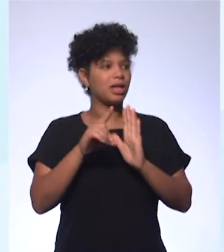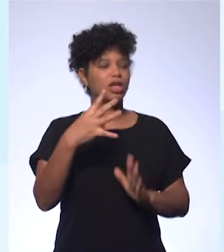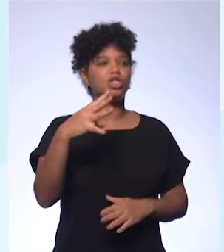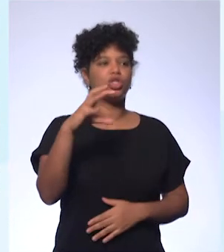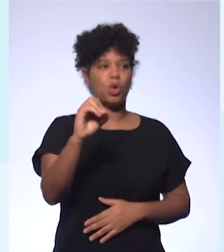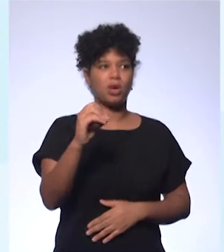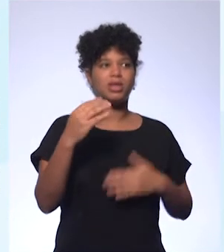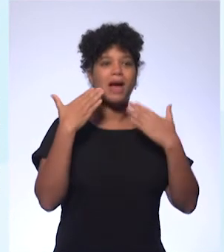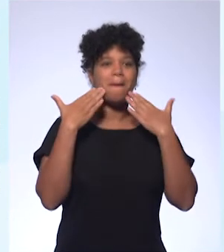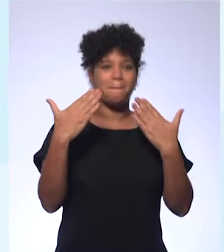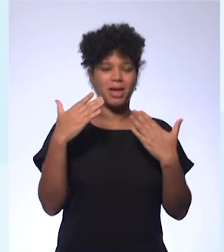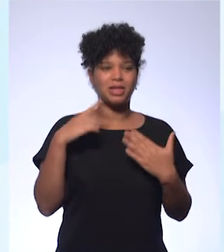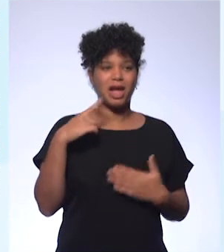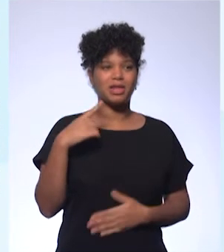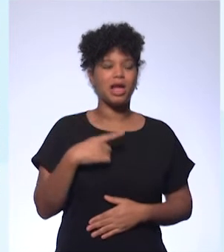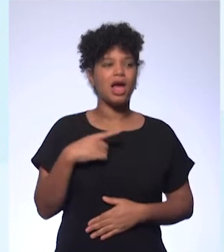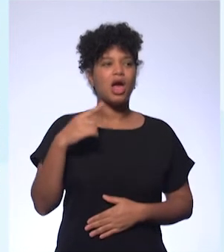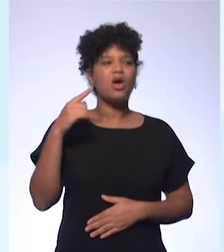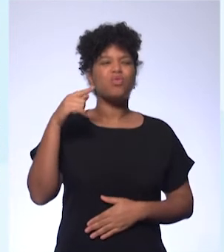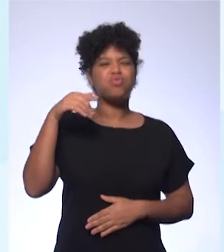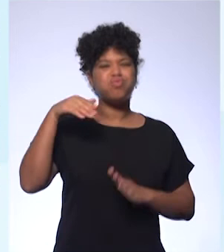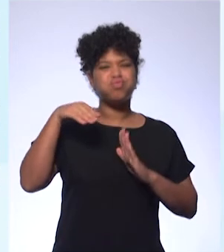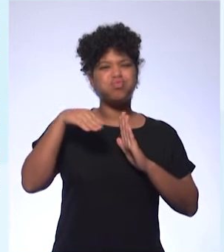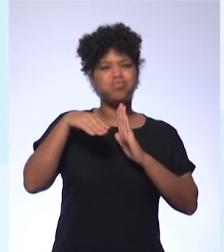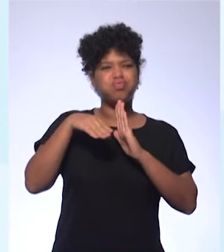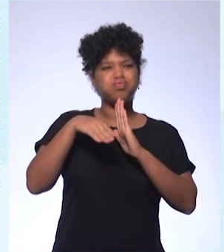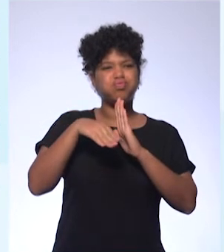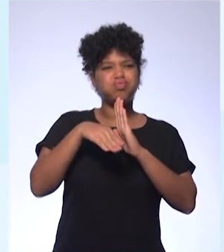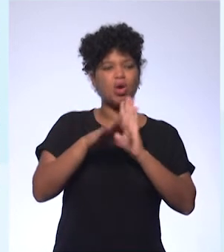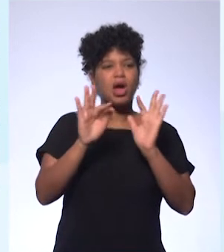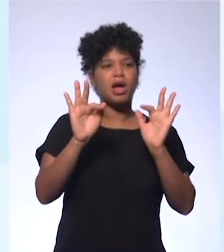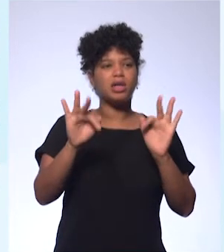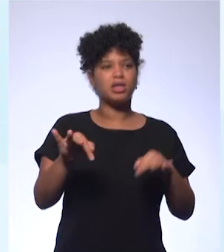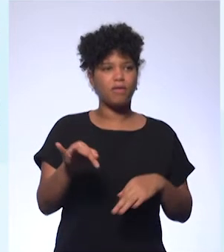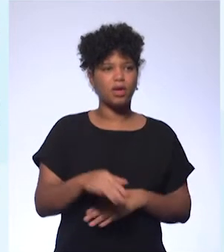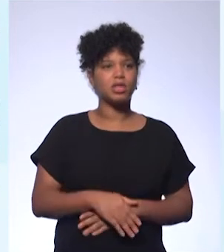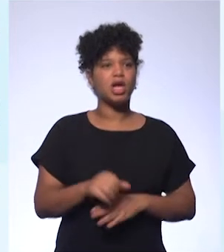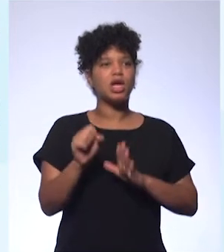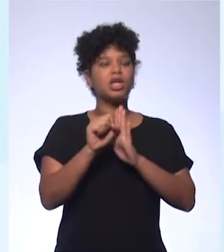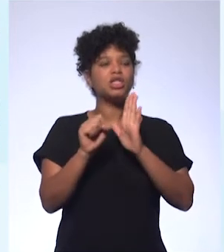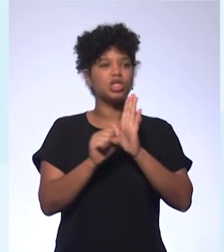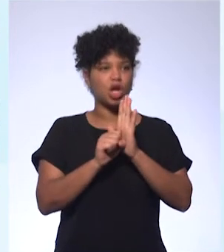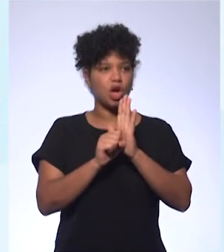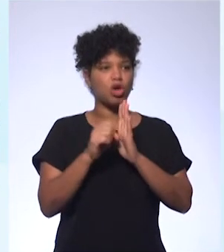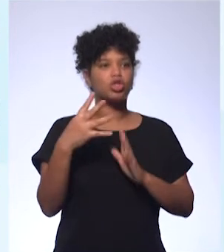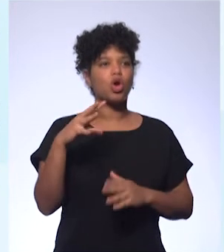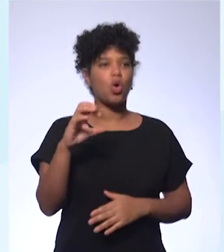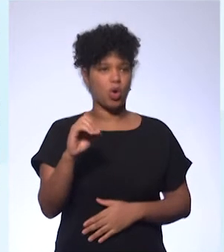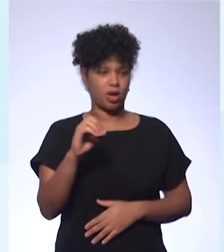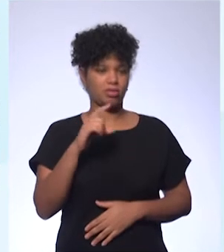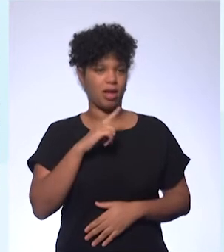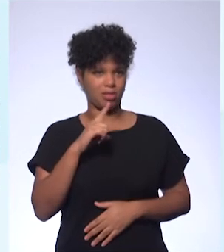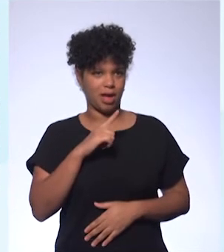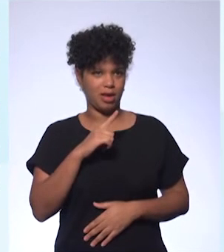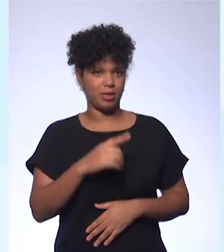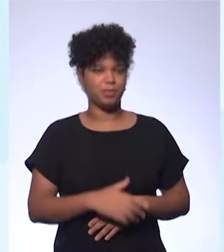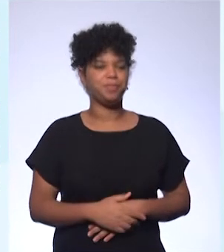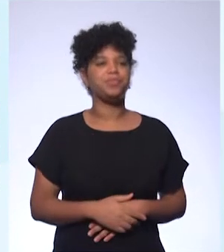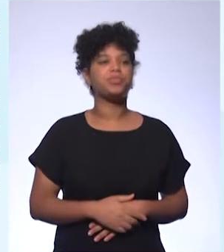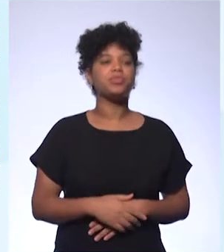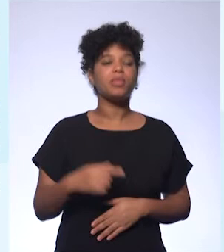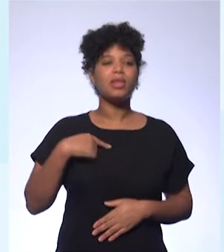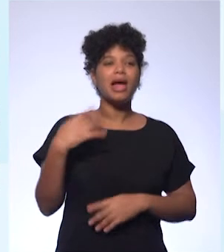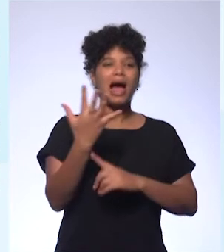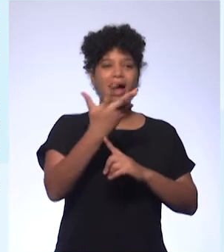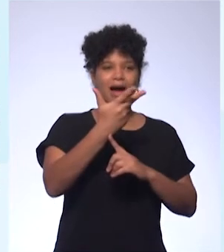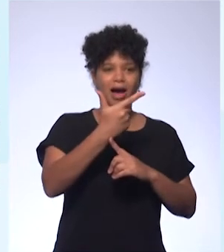ele apresenta um declínio apenas após o final da Segunda Guerra Mundial, né, quando as inovações estéticas da arte